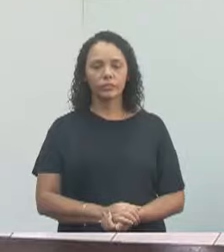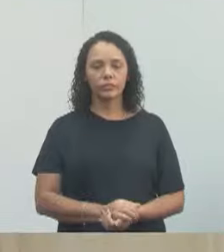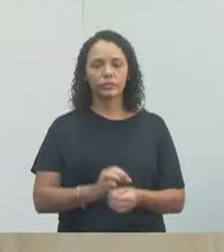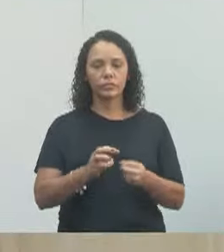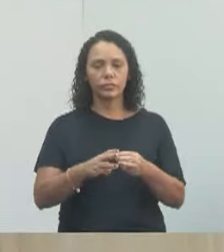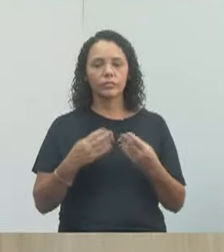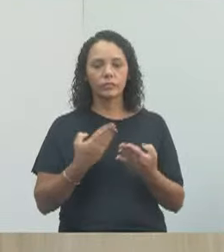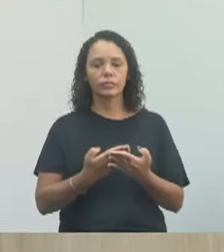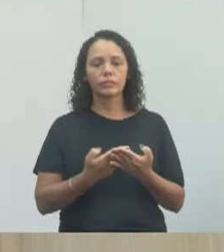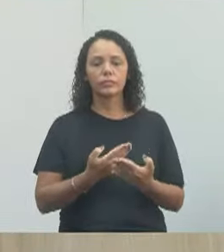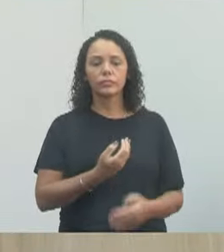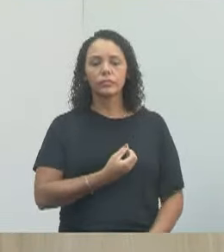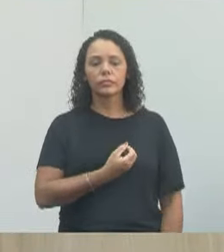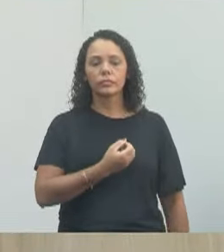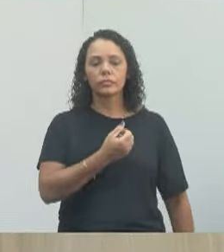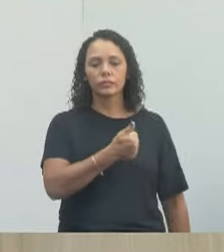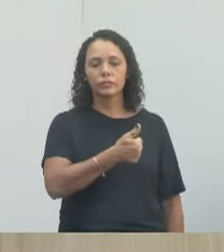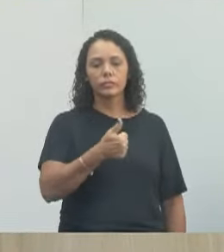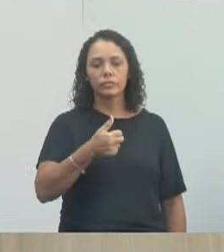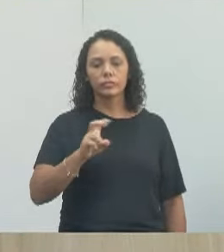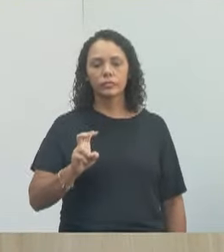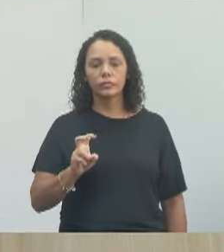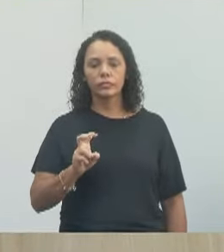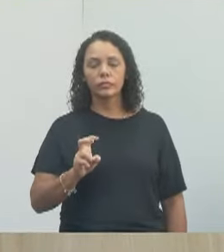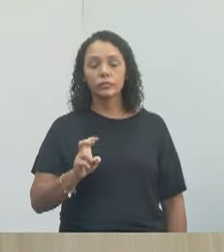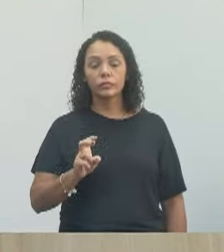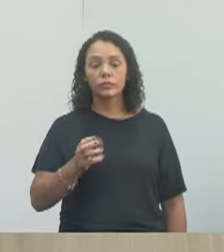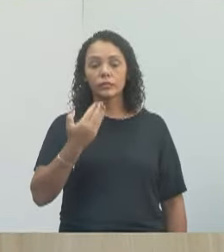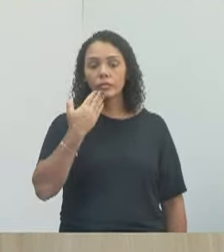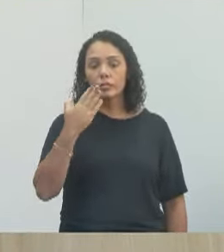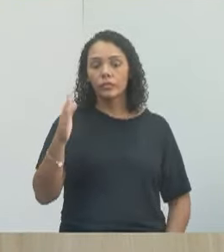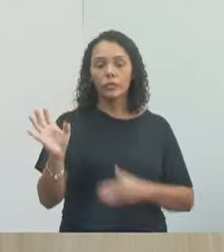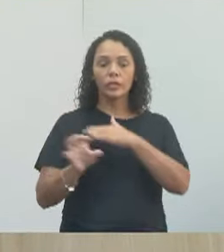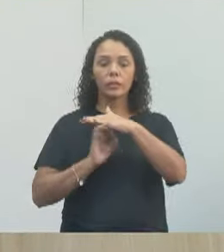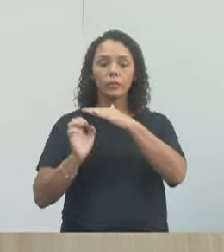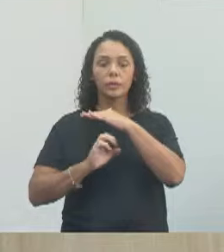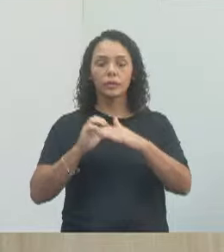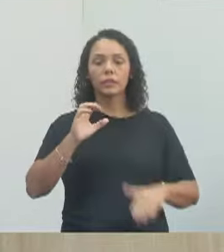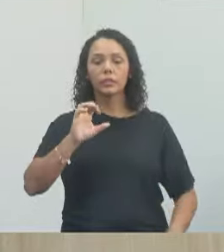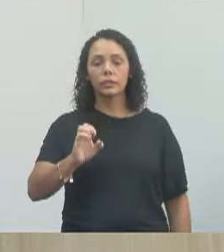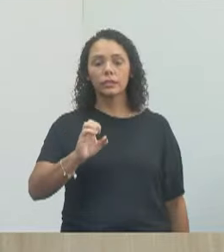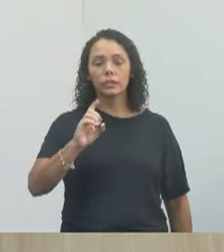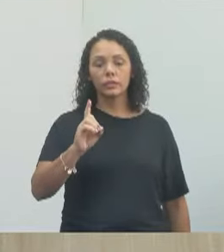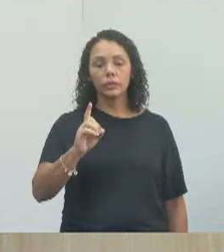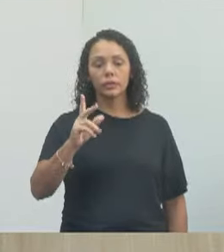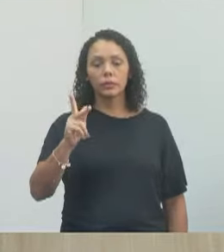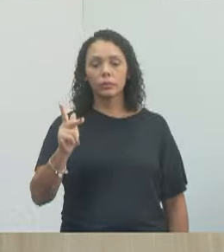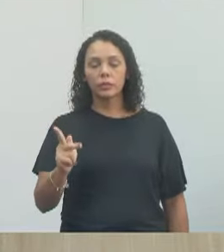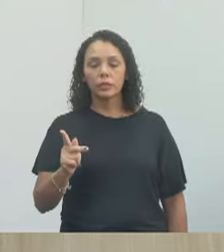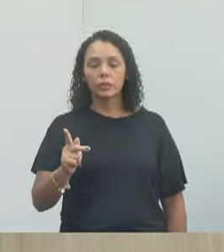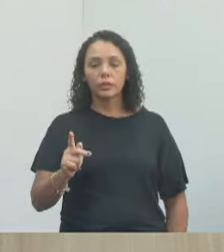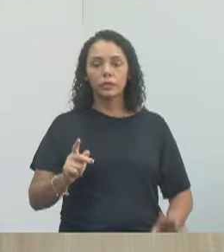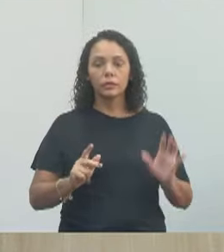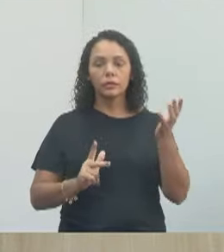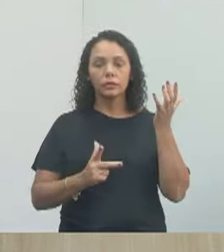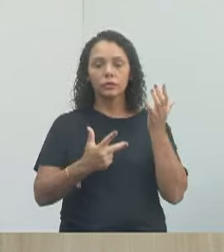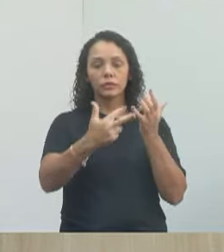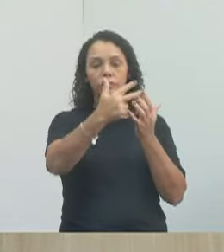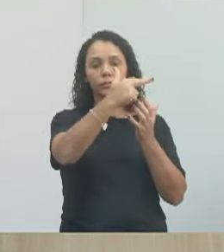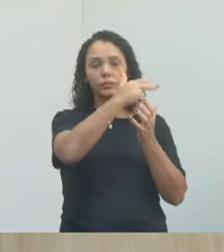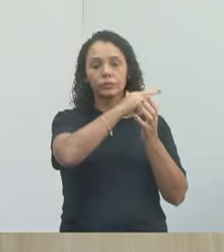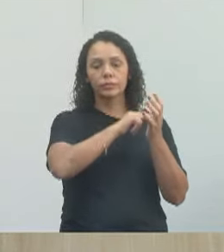requerimento número 115 A idp solicitando pode de adequação das